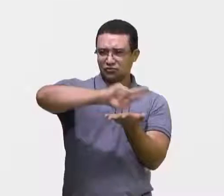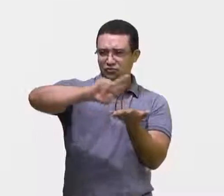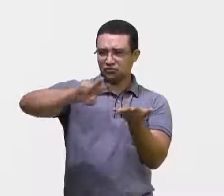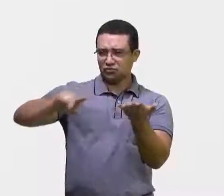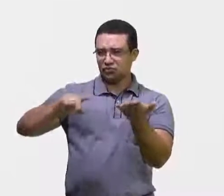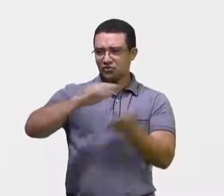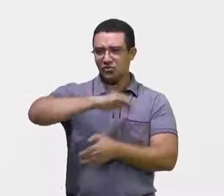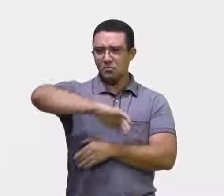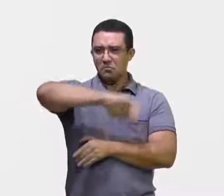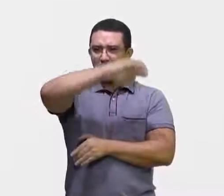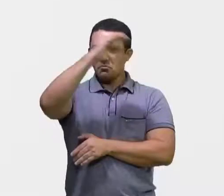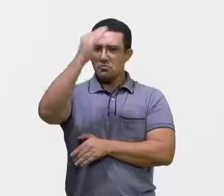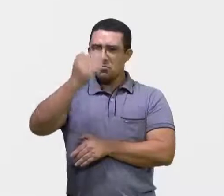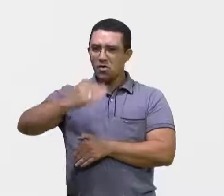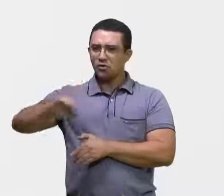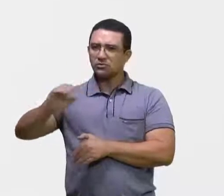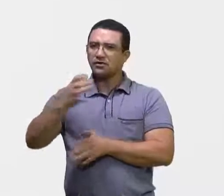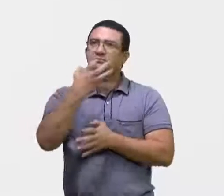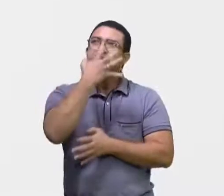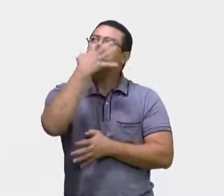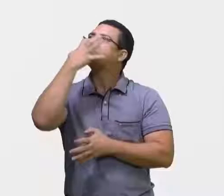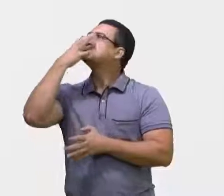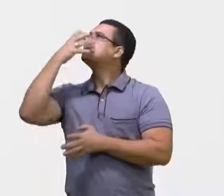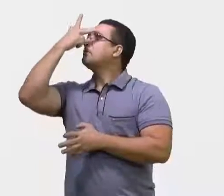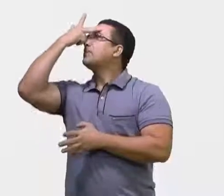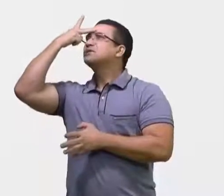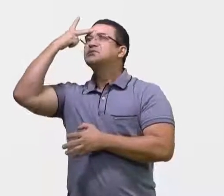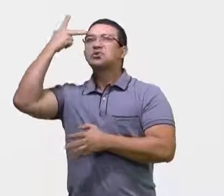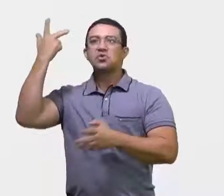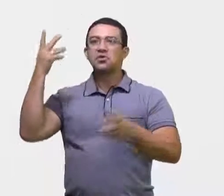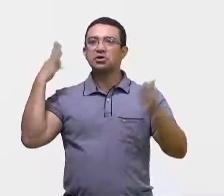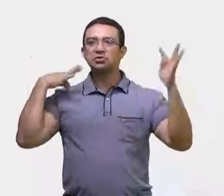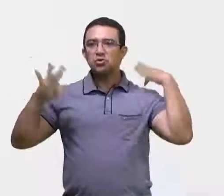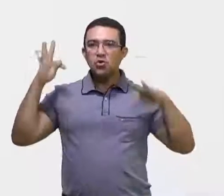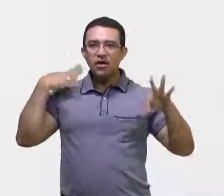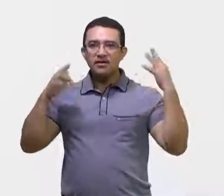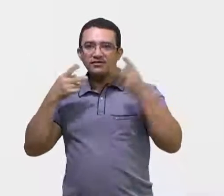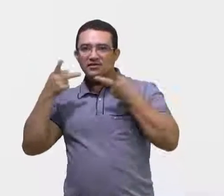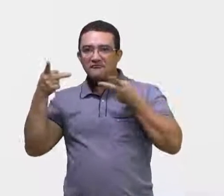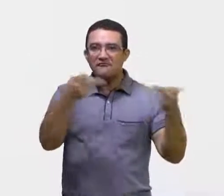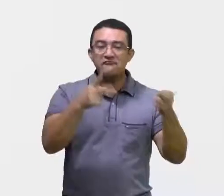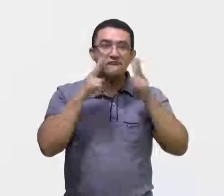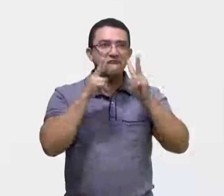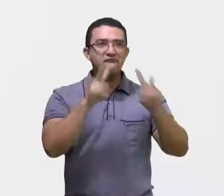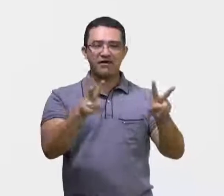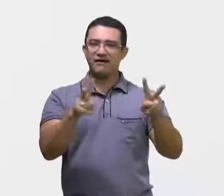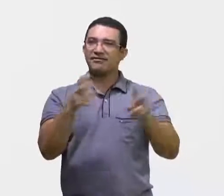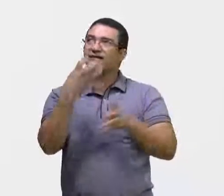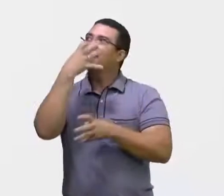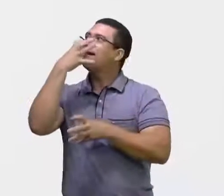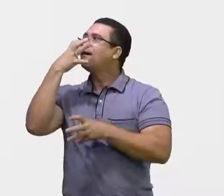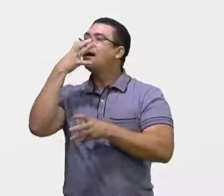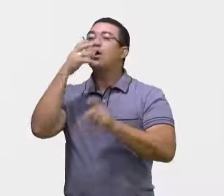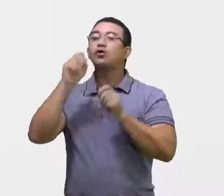montanhas, elas chamam a atenção dos turistas, cada vez mais numerosos, que vão até a província de Gansu, no norte da China. E